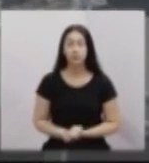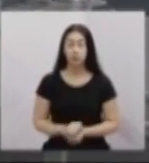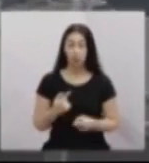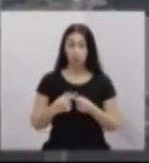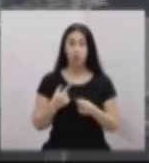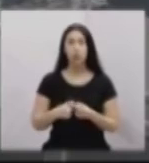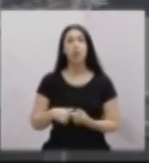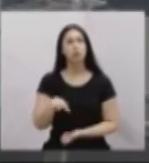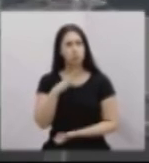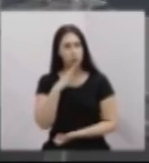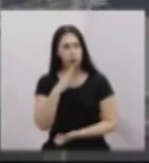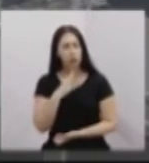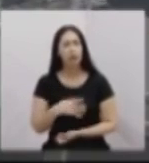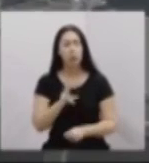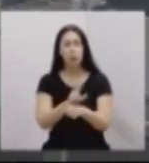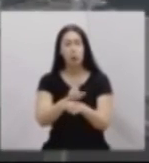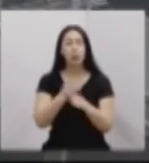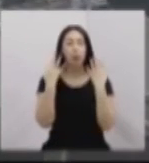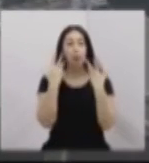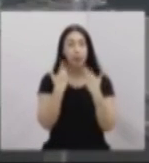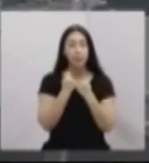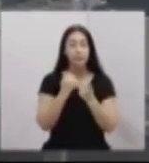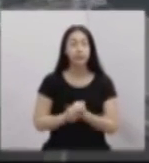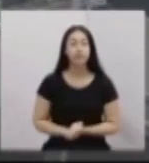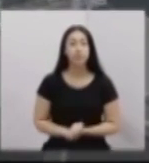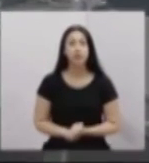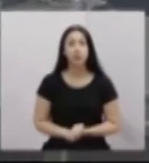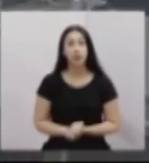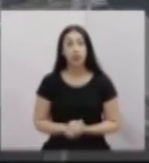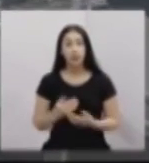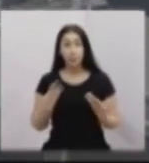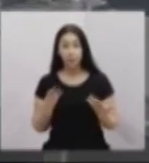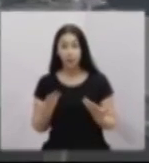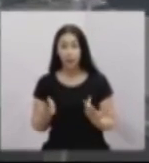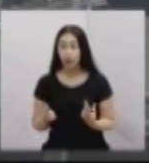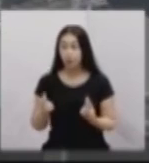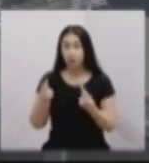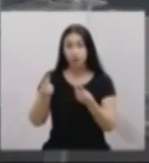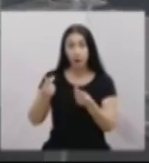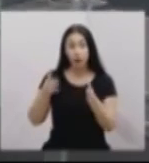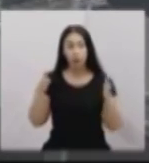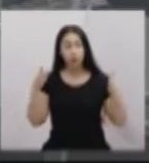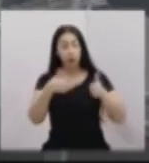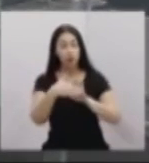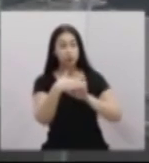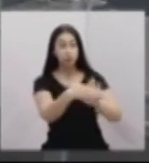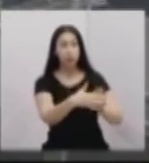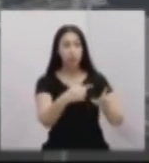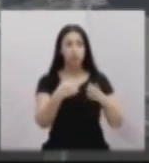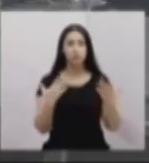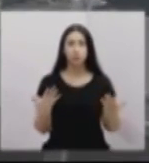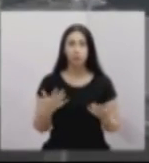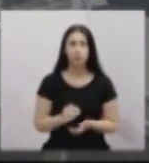esse conhecimento na causa animal e justamente direcionou os recursos. Isso não saiu da